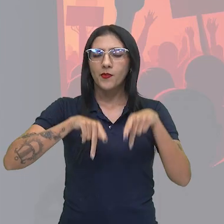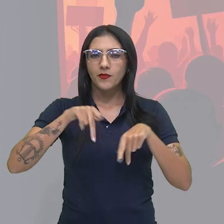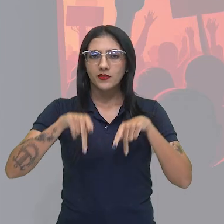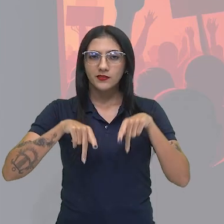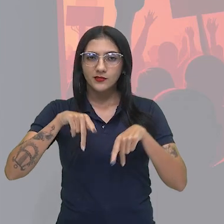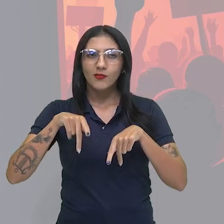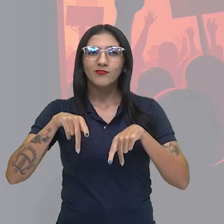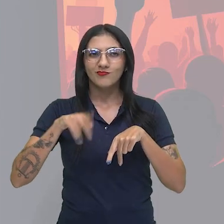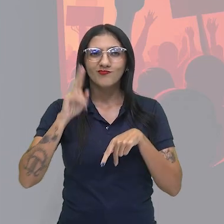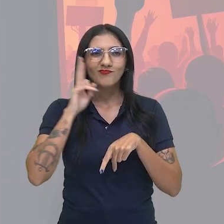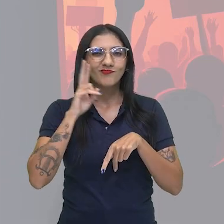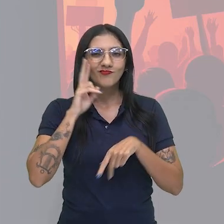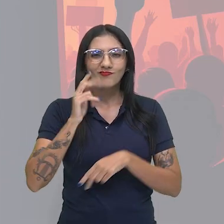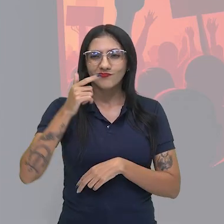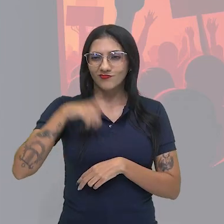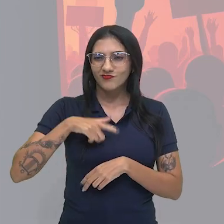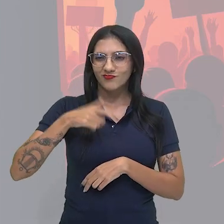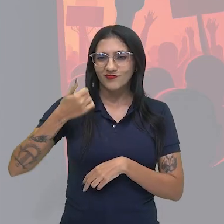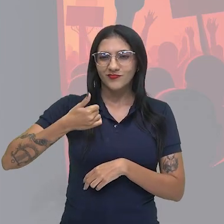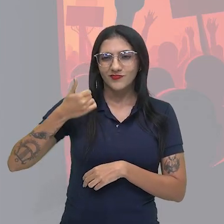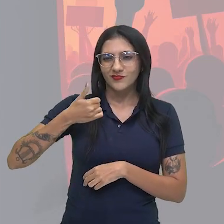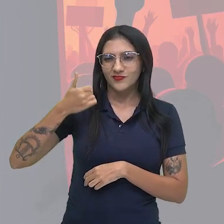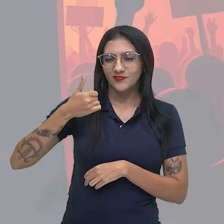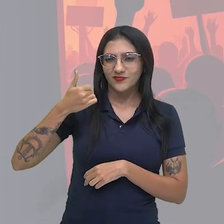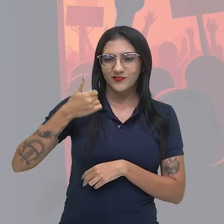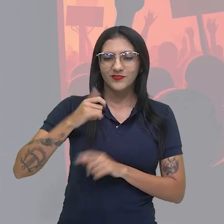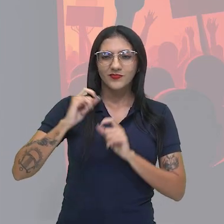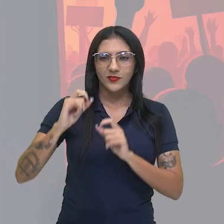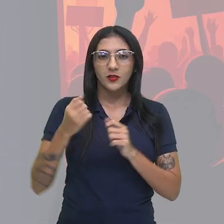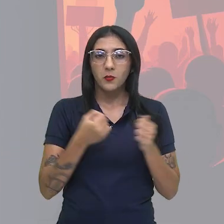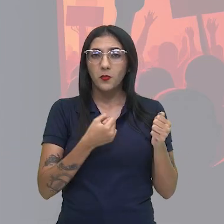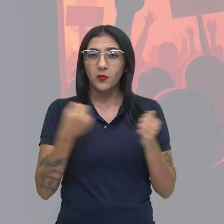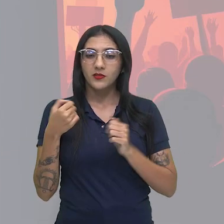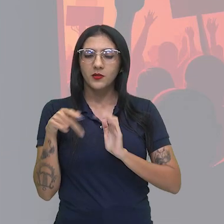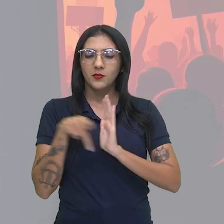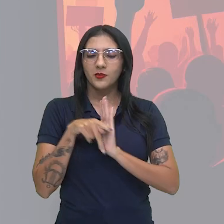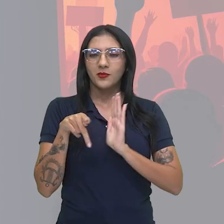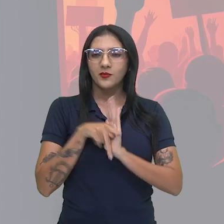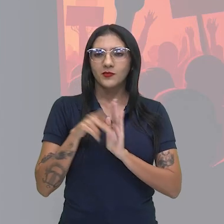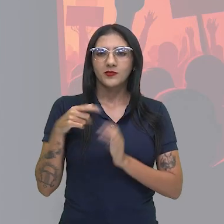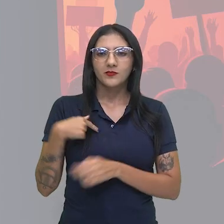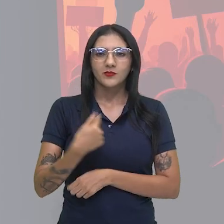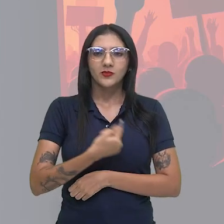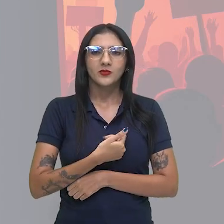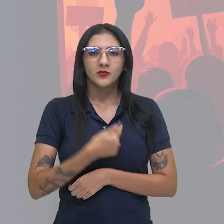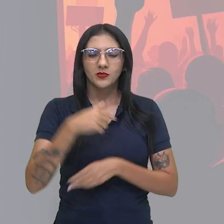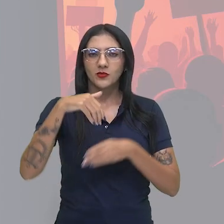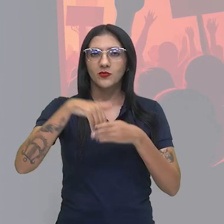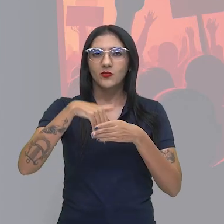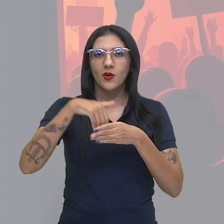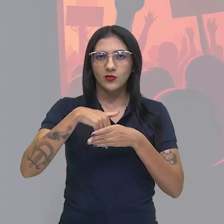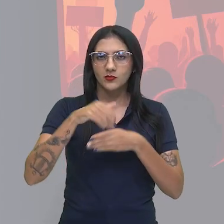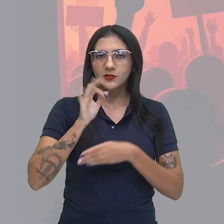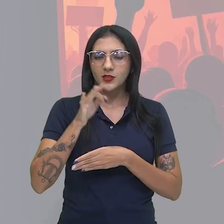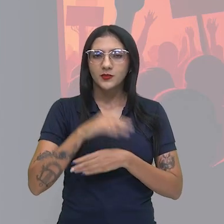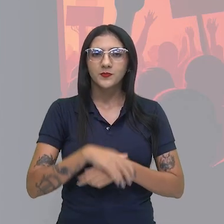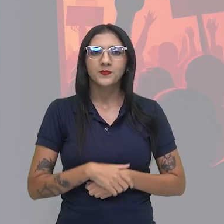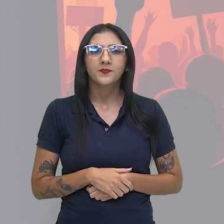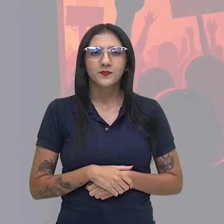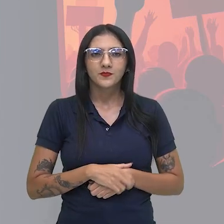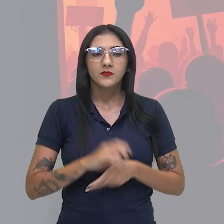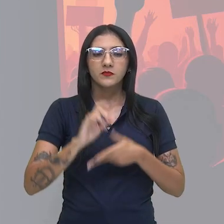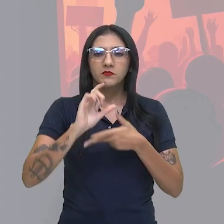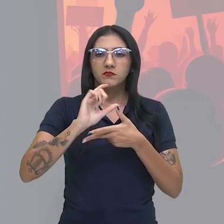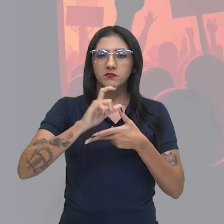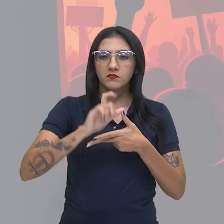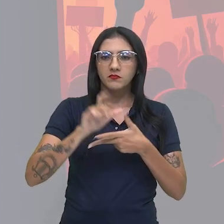gente voltando lá para o primeiro pilar, né? Que é o poder que emana do povo através do voto, perfeito?